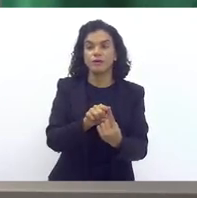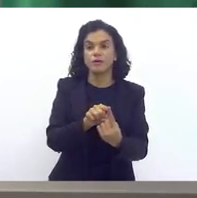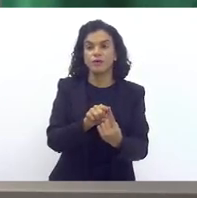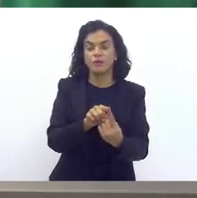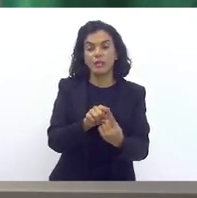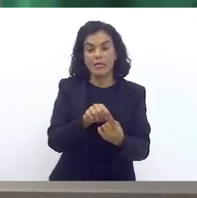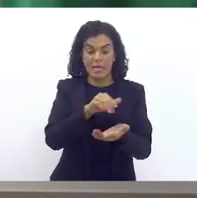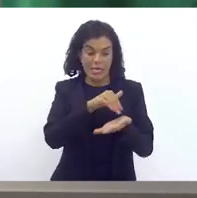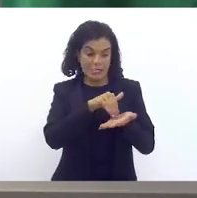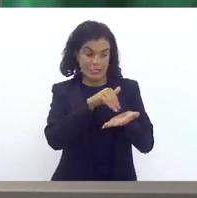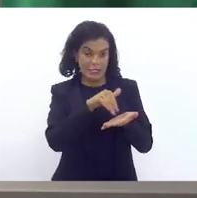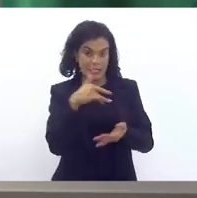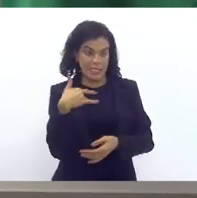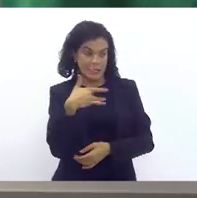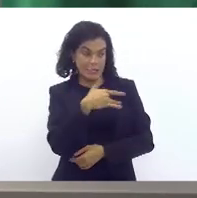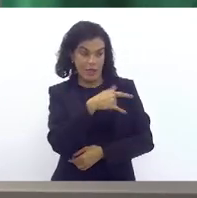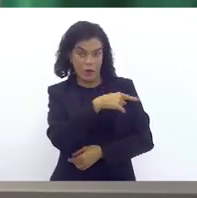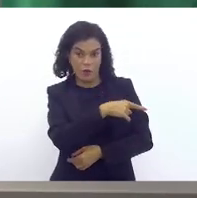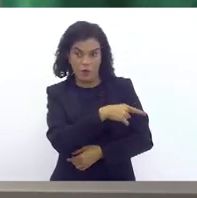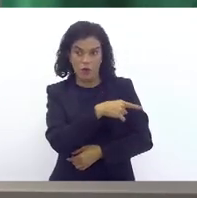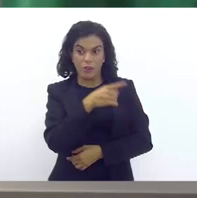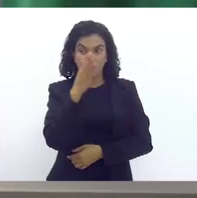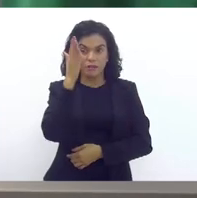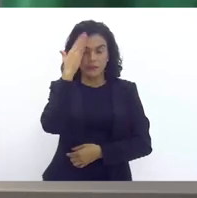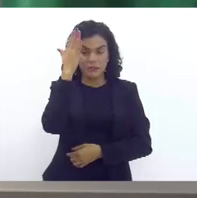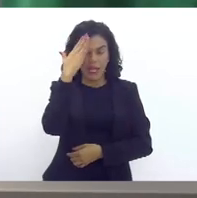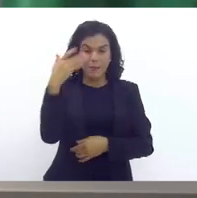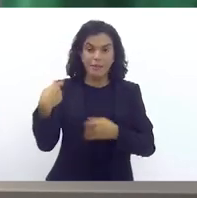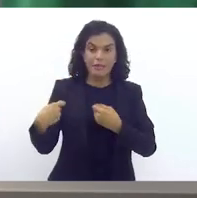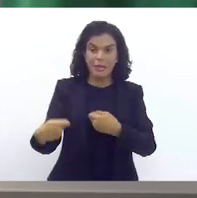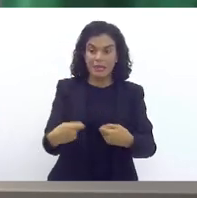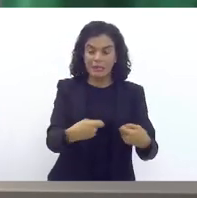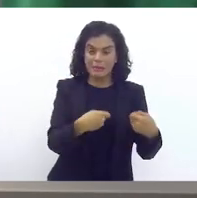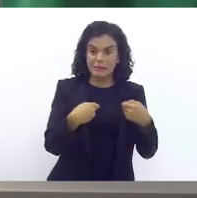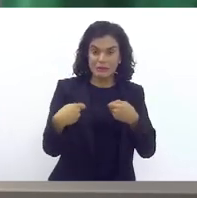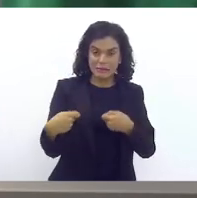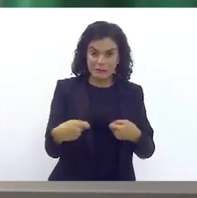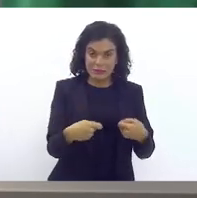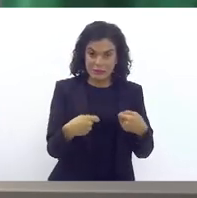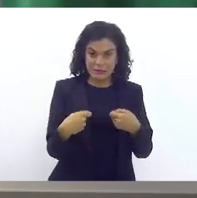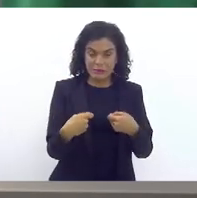a Secretaria de Saúde reconhece a necessidade, a legitimidade